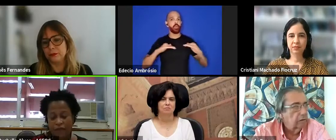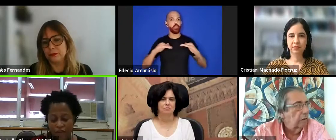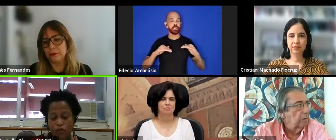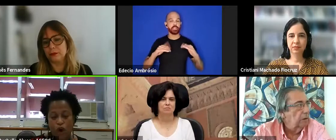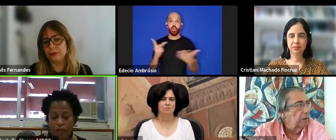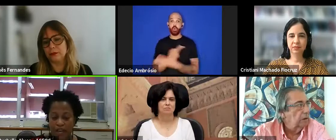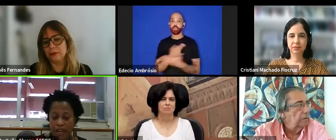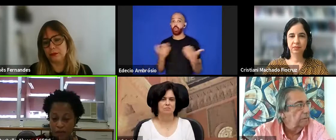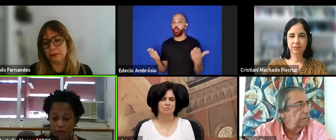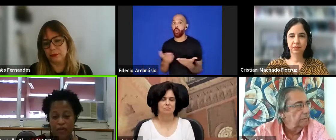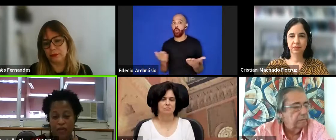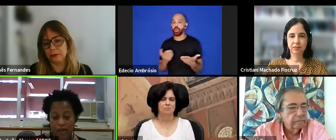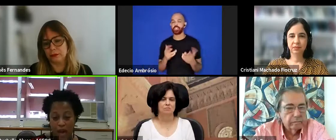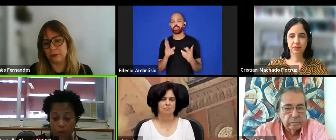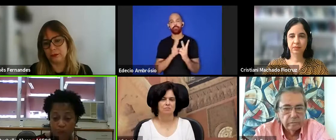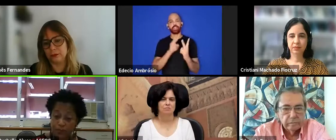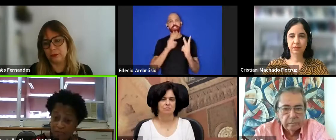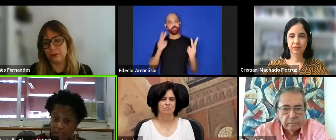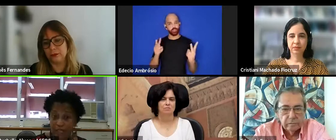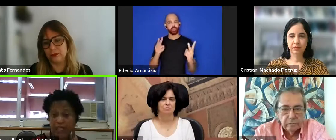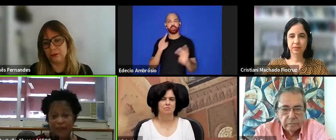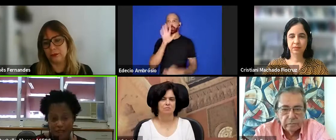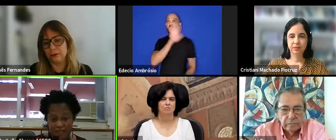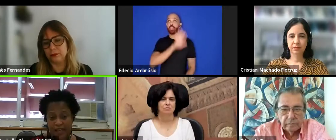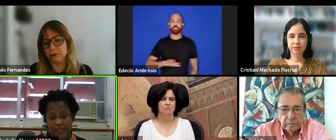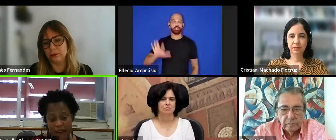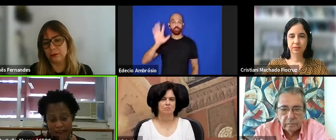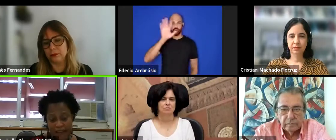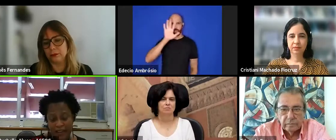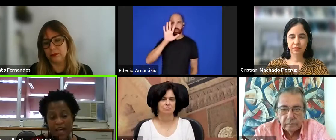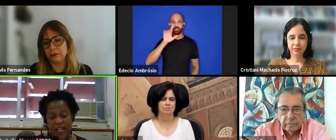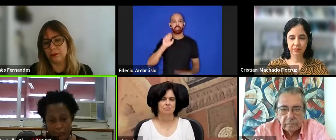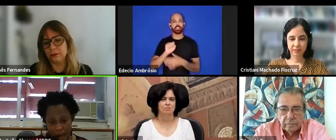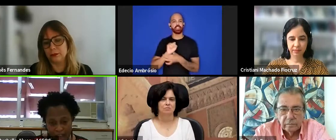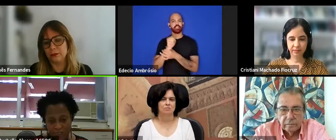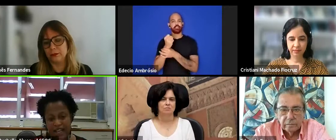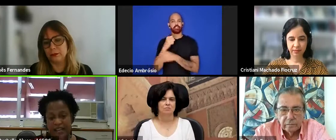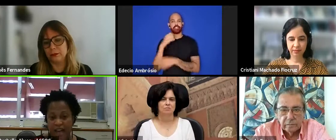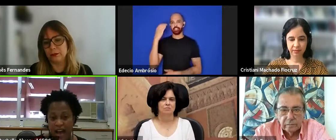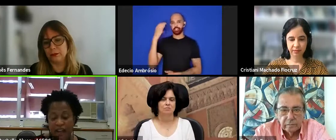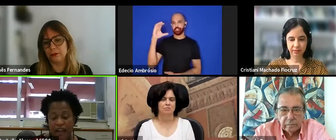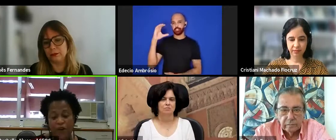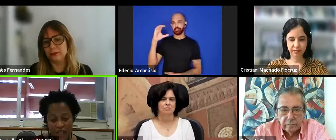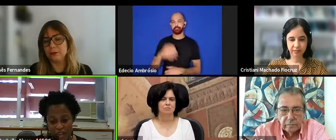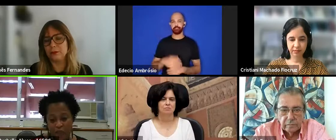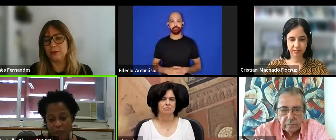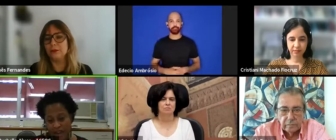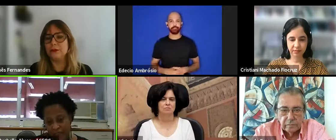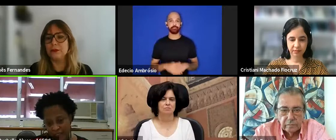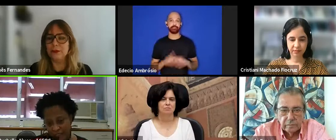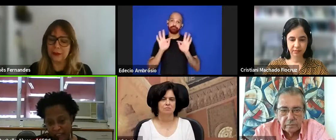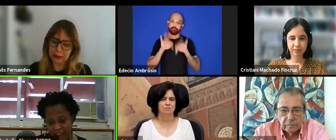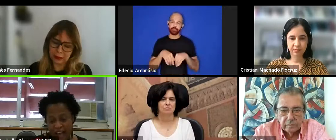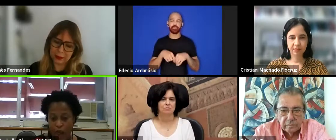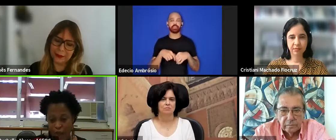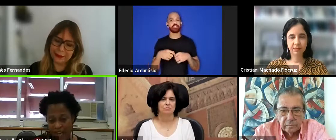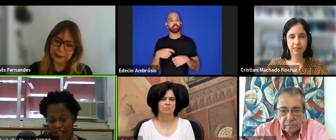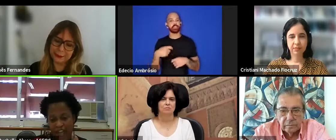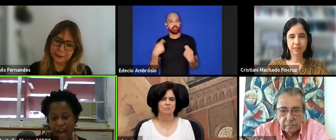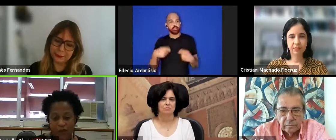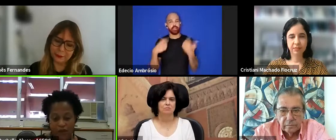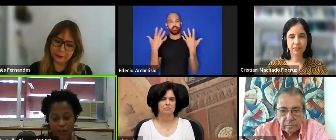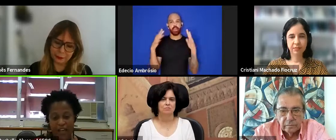né, virtualmente a nível nacional, em defesa da ciência. E, para finalizar, gostaria de parabenizar